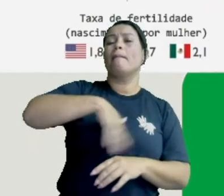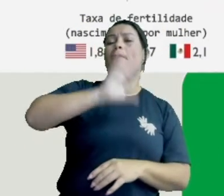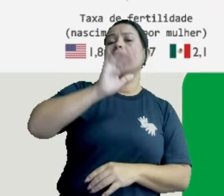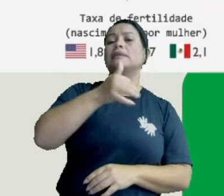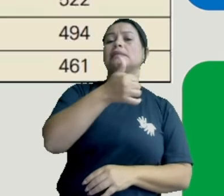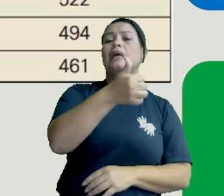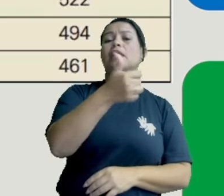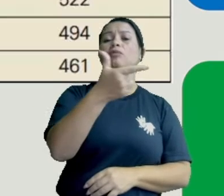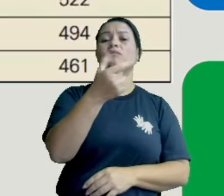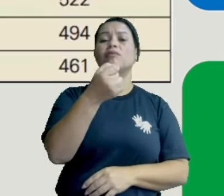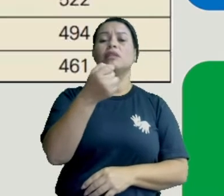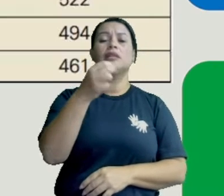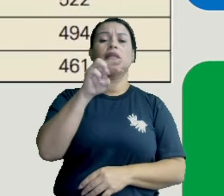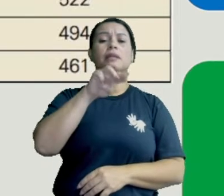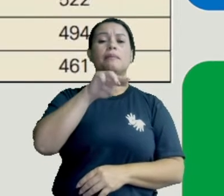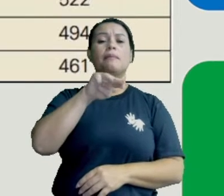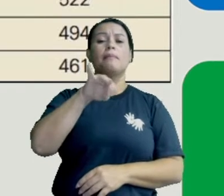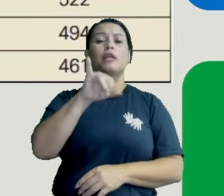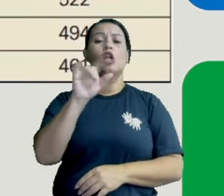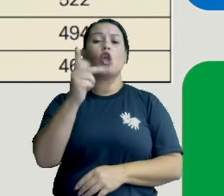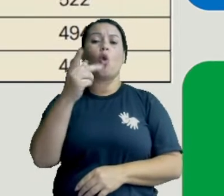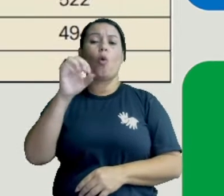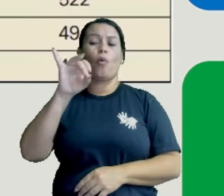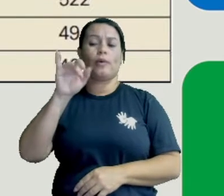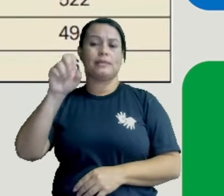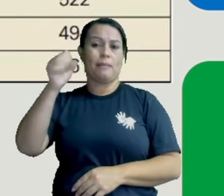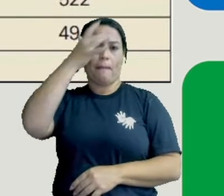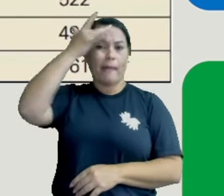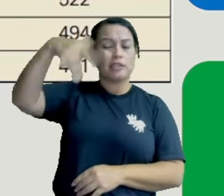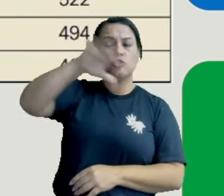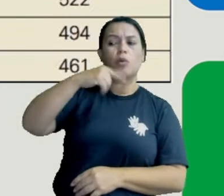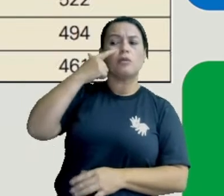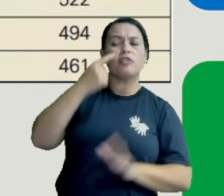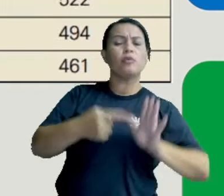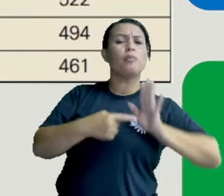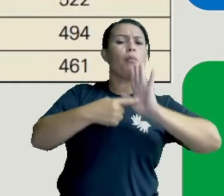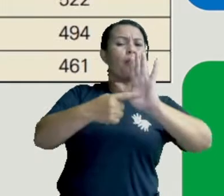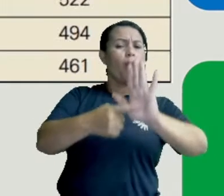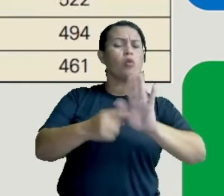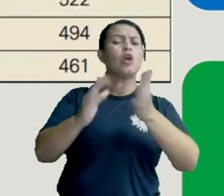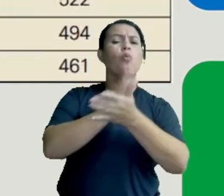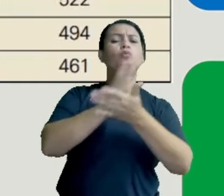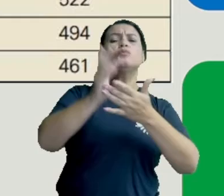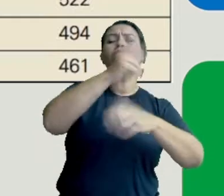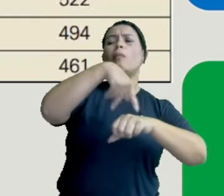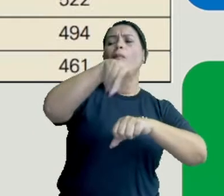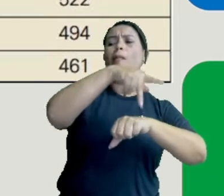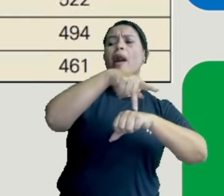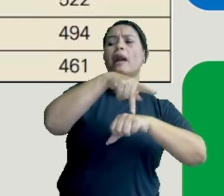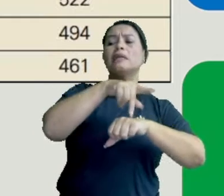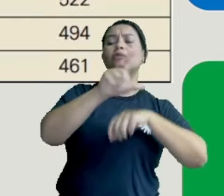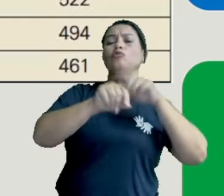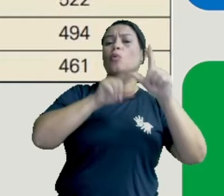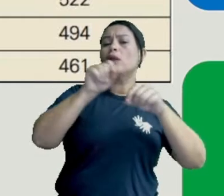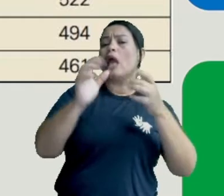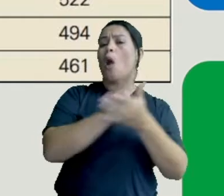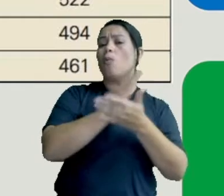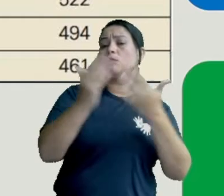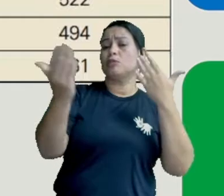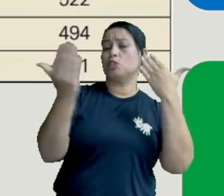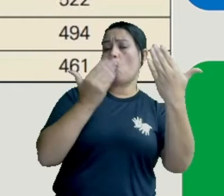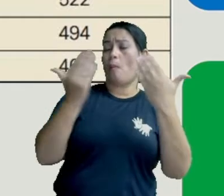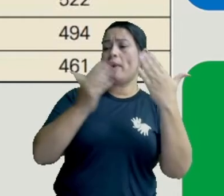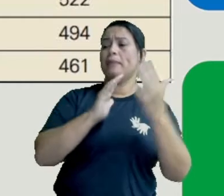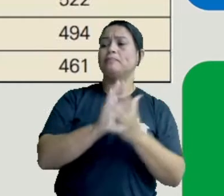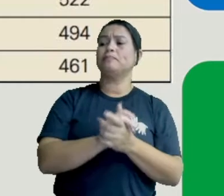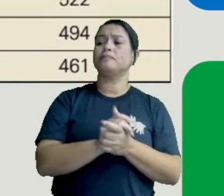de pessoas, tá? Aqui mostra a densidade demográfica de alguns países aleatórios. Eu escolhi alguns para a gente fazer a comparação,